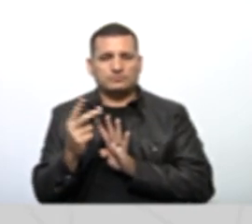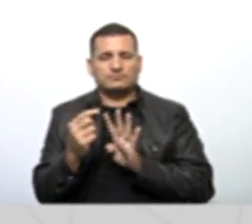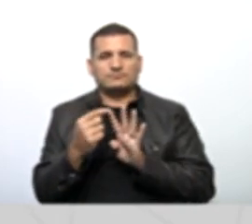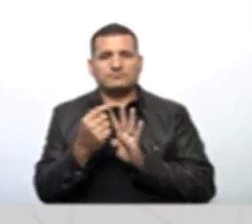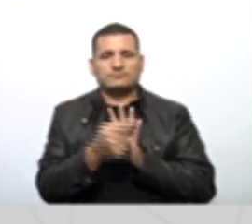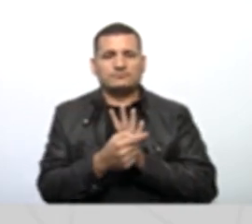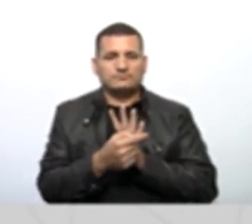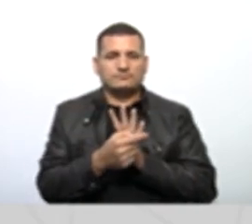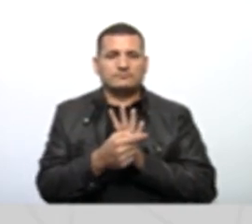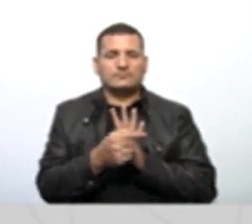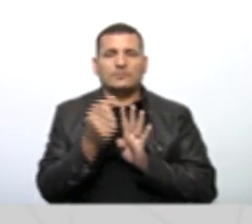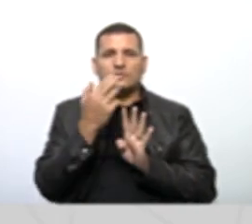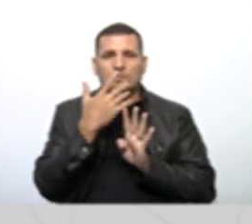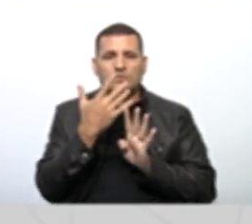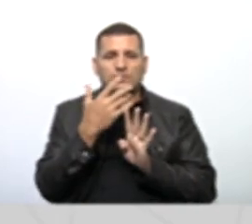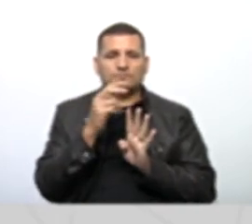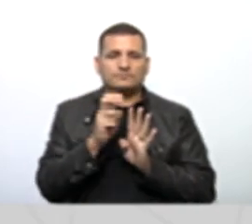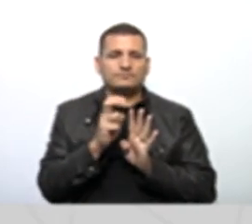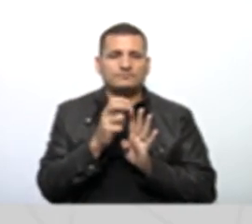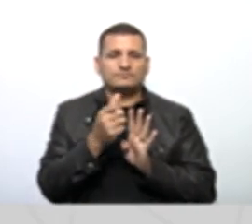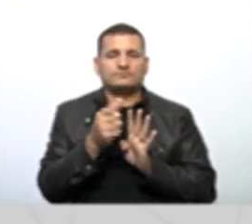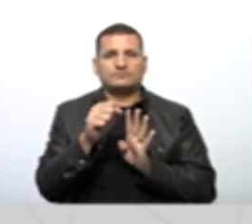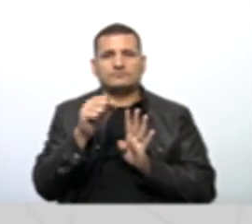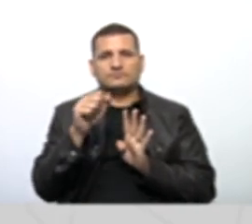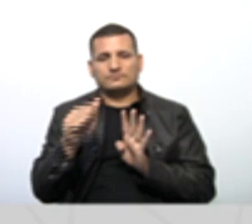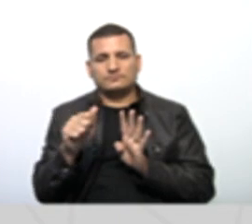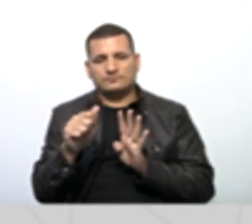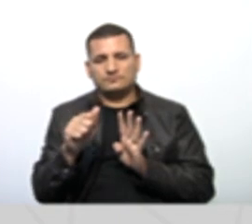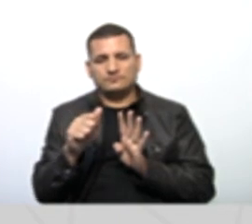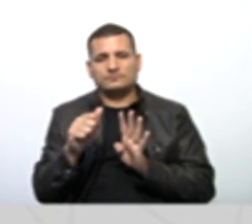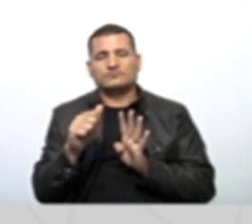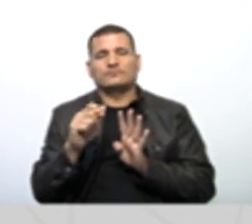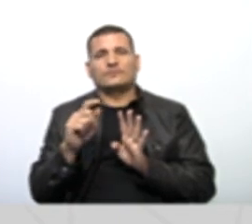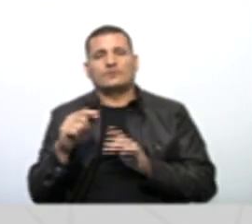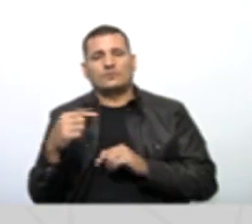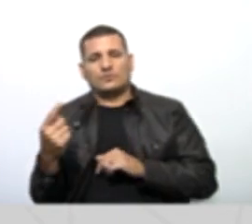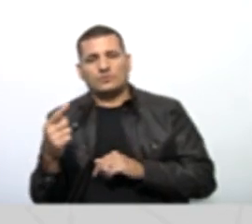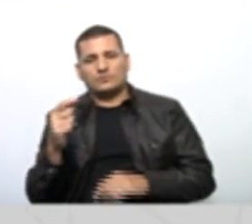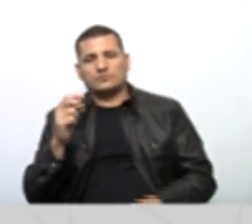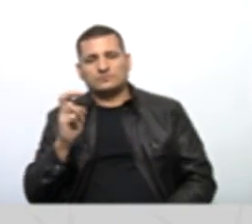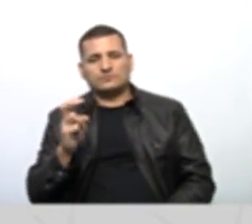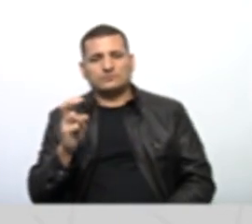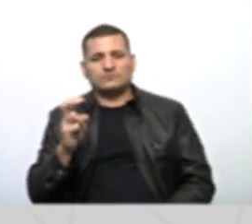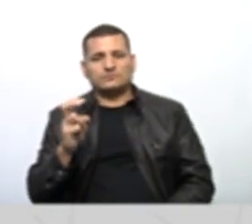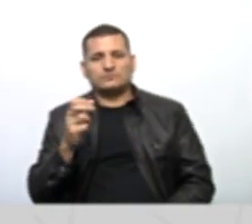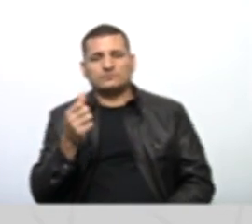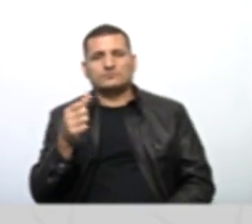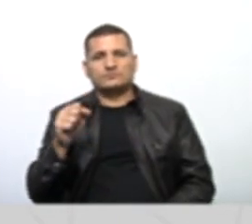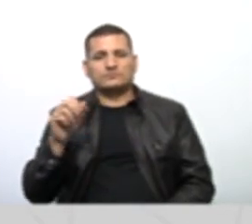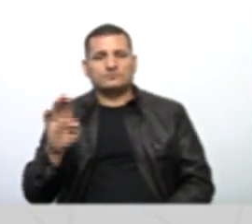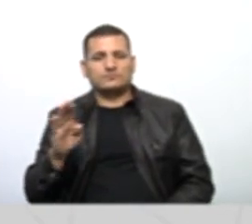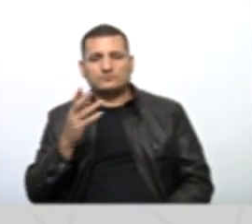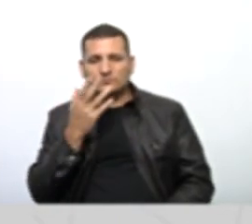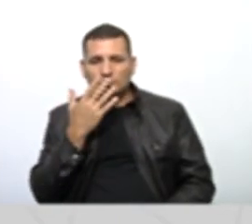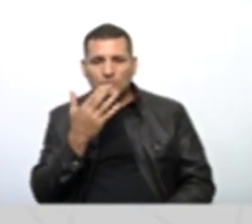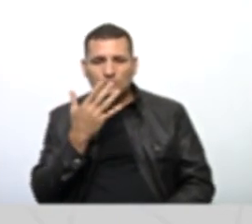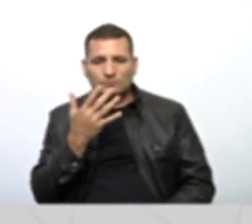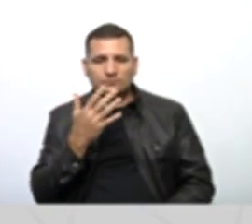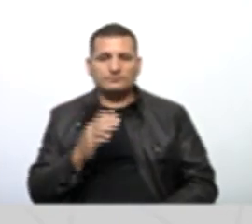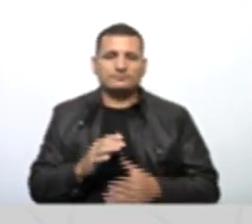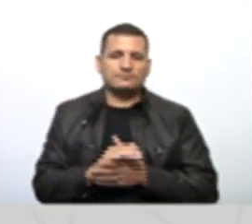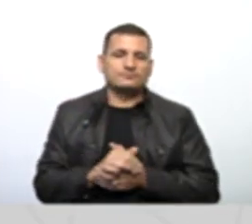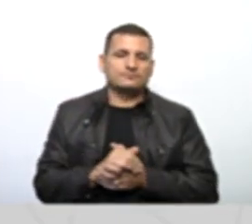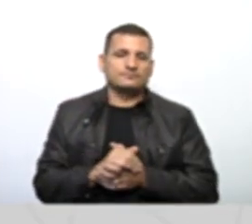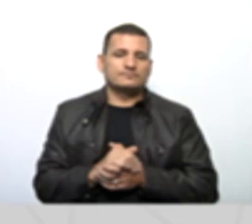5 mil a 8a eu padrão a 56 atual e o padrão 568 b não esqueçam disso pessoal olhem bem